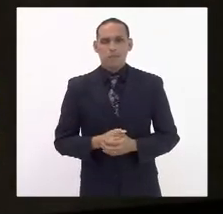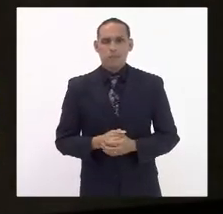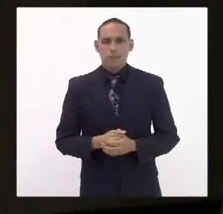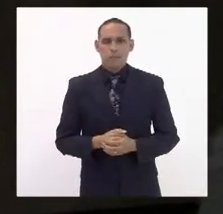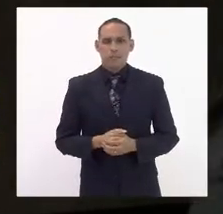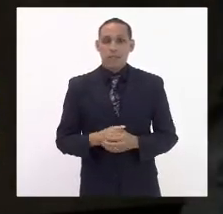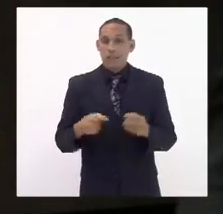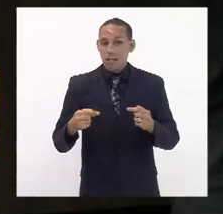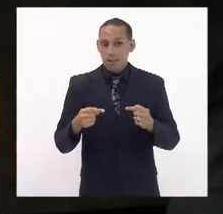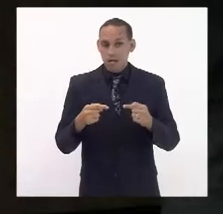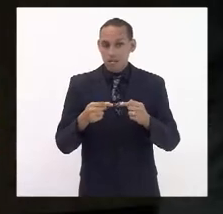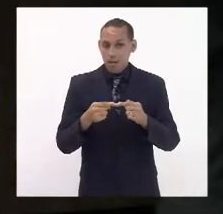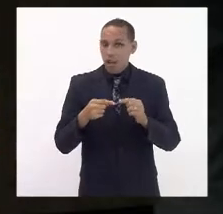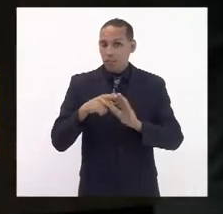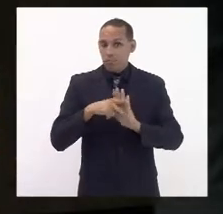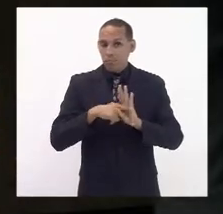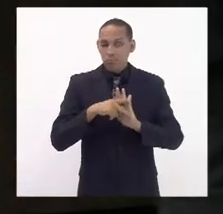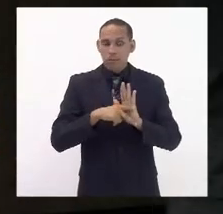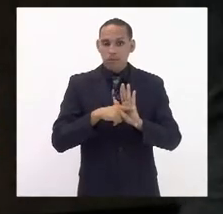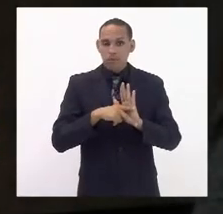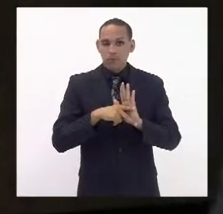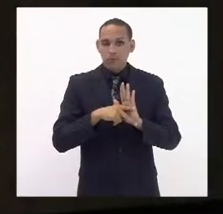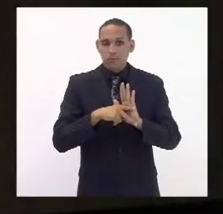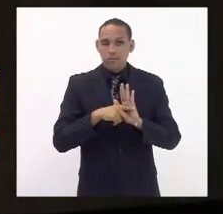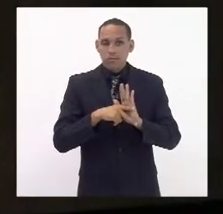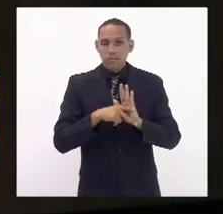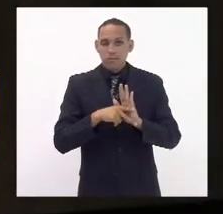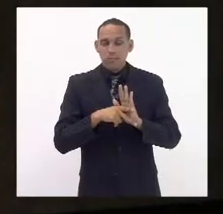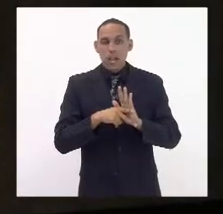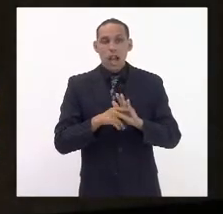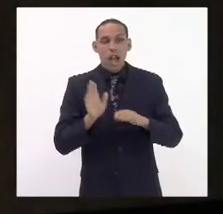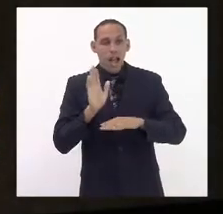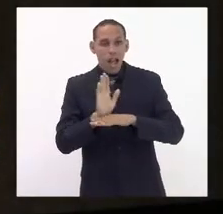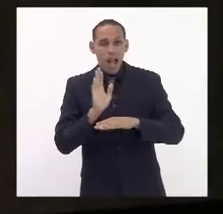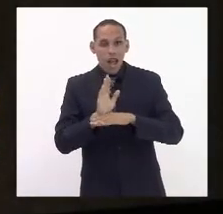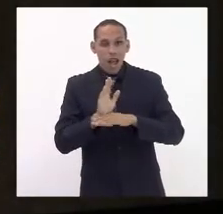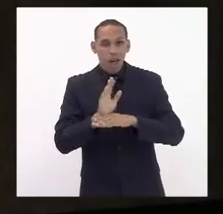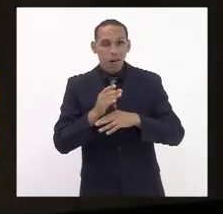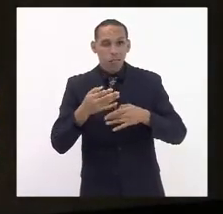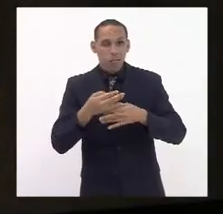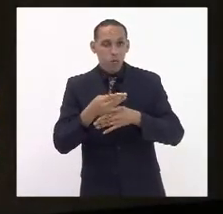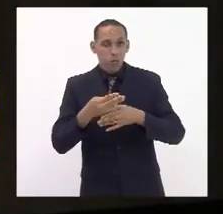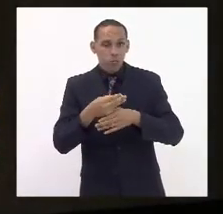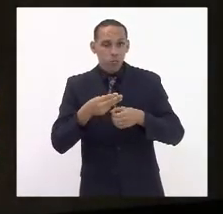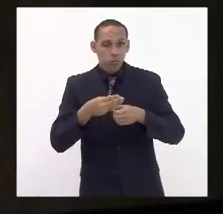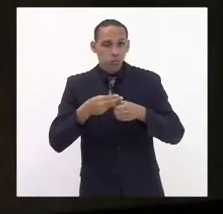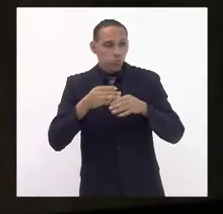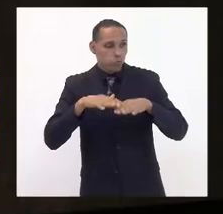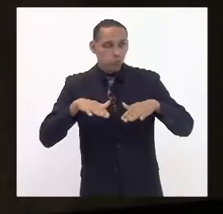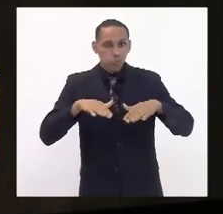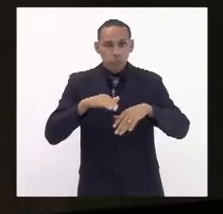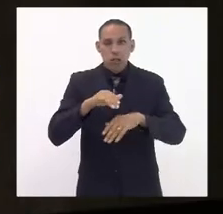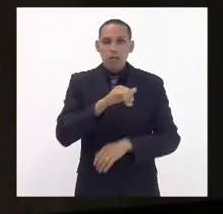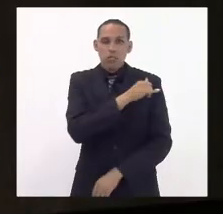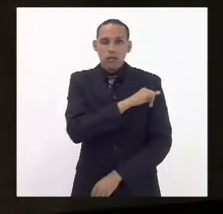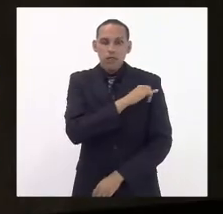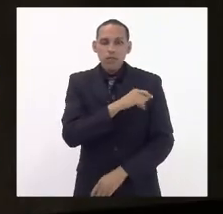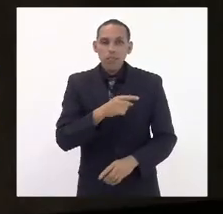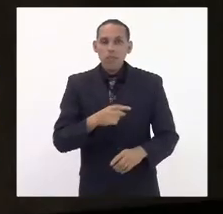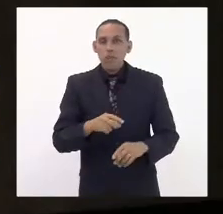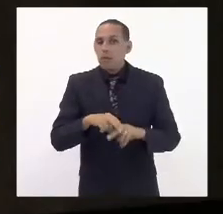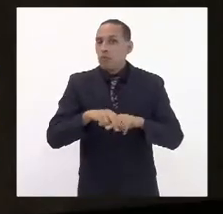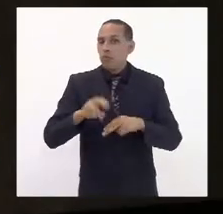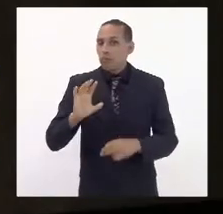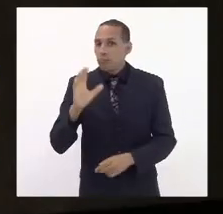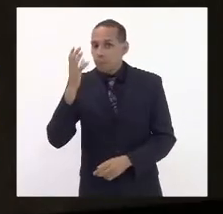em relação ao projeto de socorro aos municípios do Rio de Janeiro, por conta das calamidades